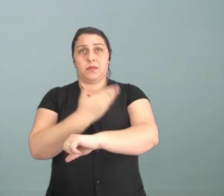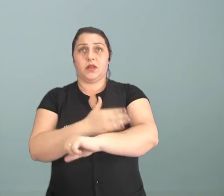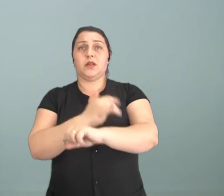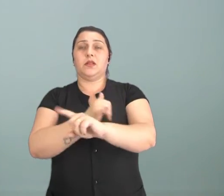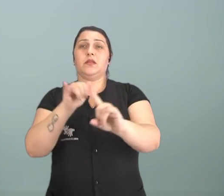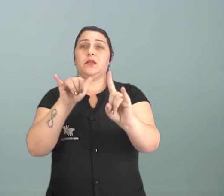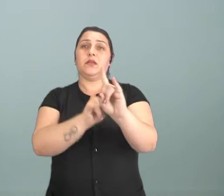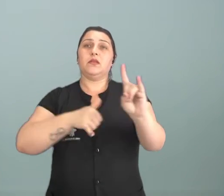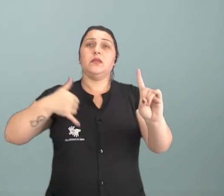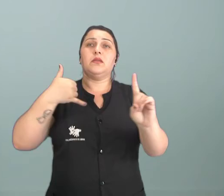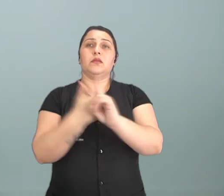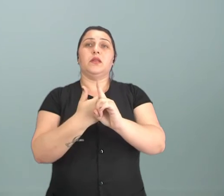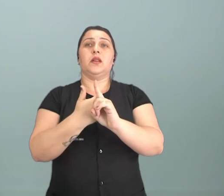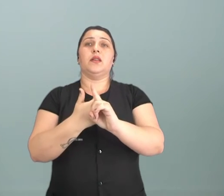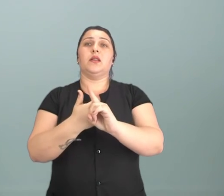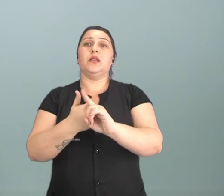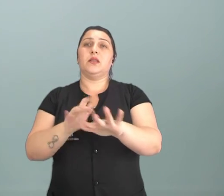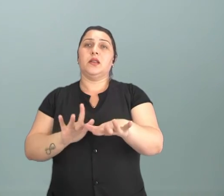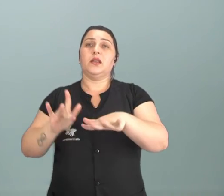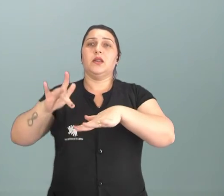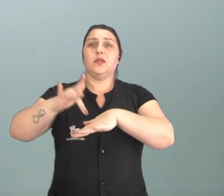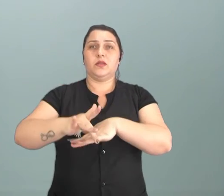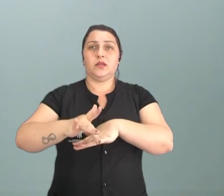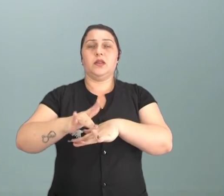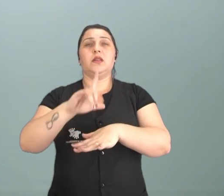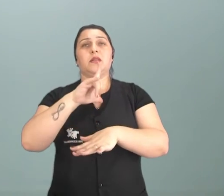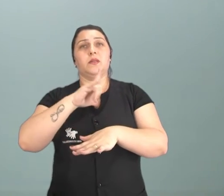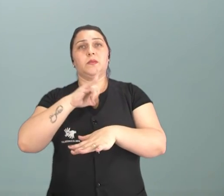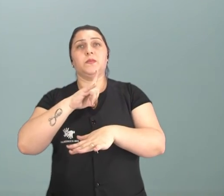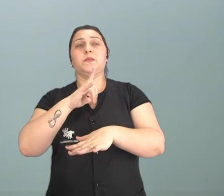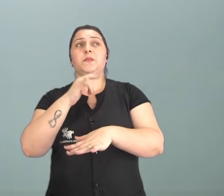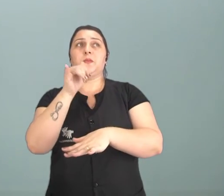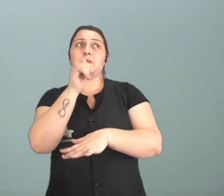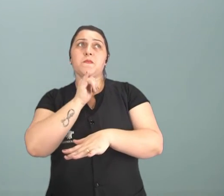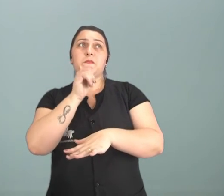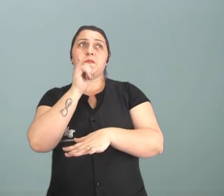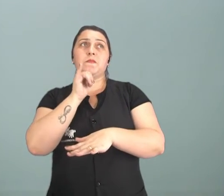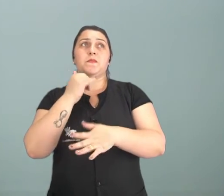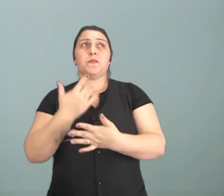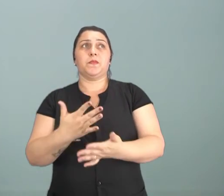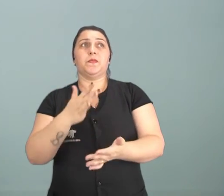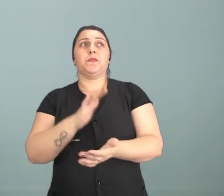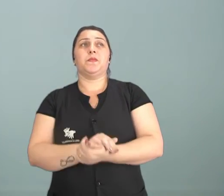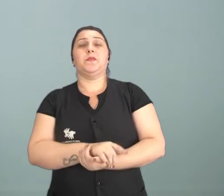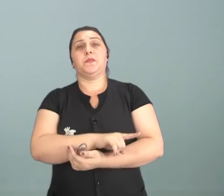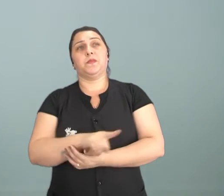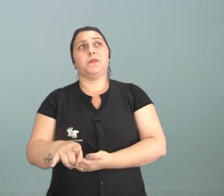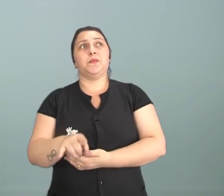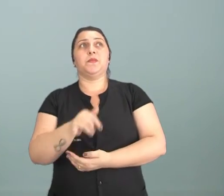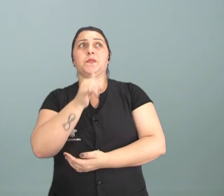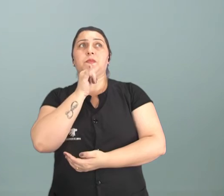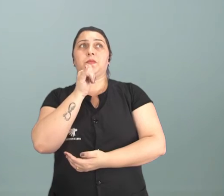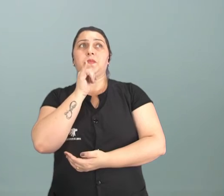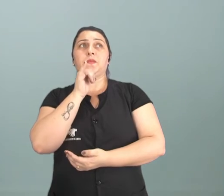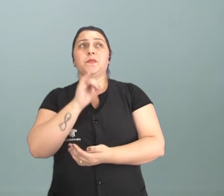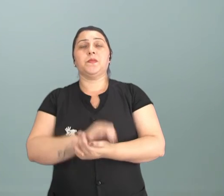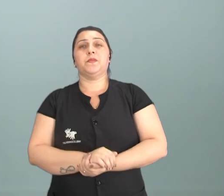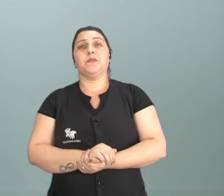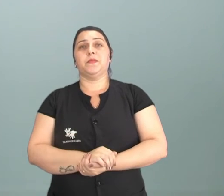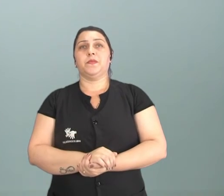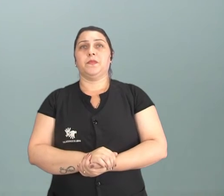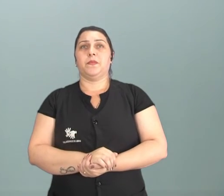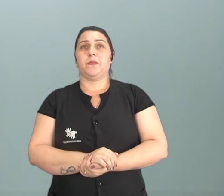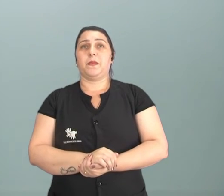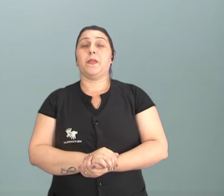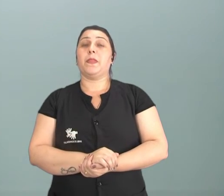bullying através das redes sociais, né? Que a gente vê muitos exemplos aí no jornal, para quem acompanha a notícia, vocês vão ver esses exemplos aí. Então tem o